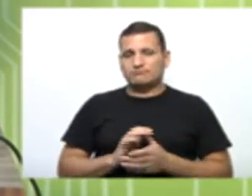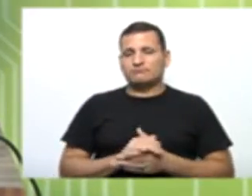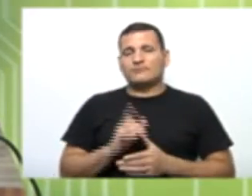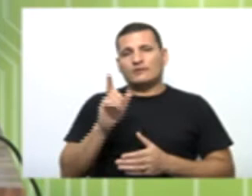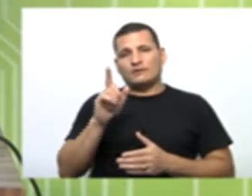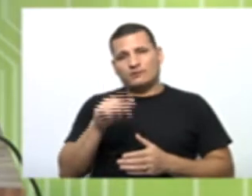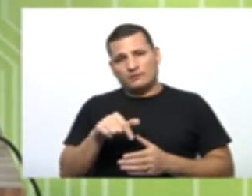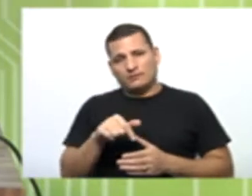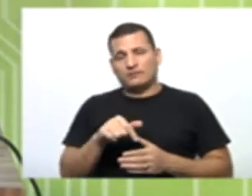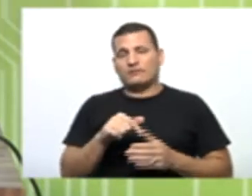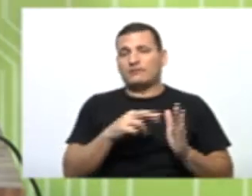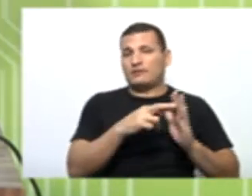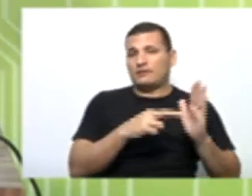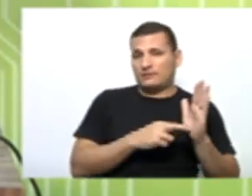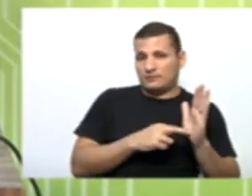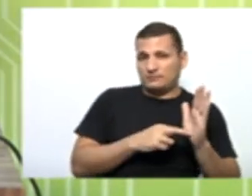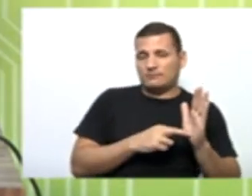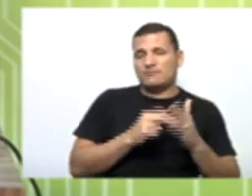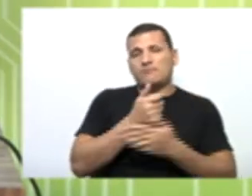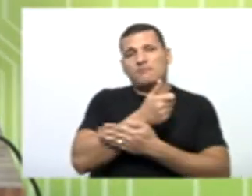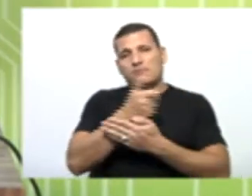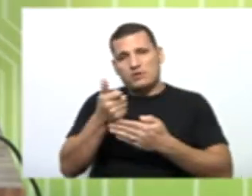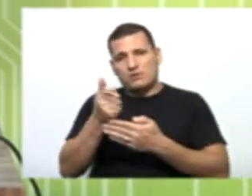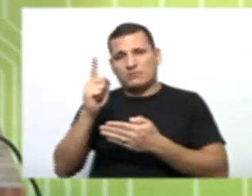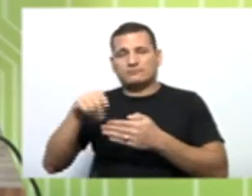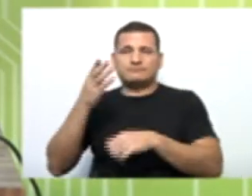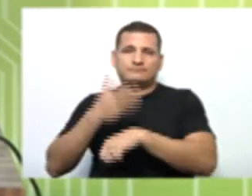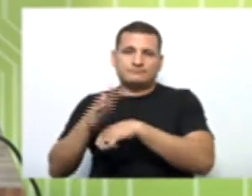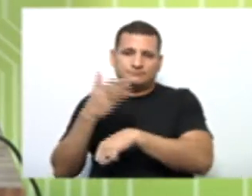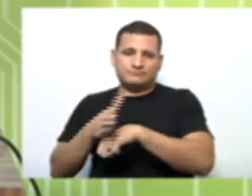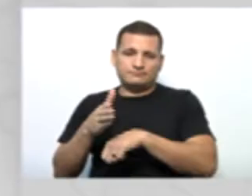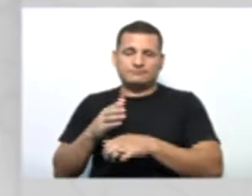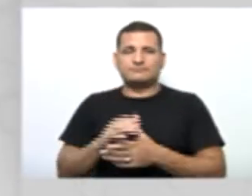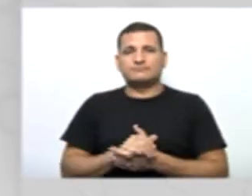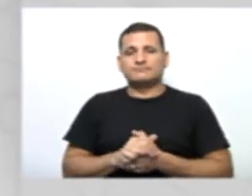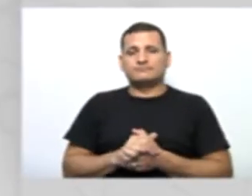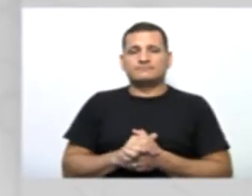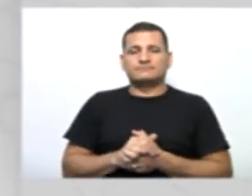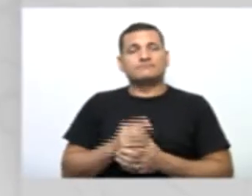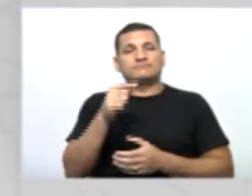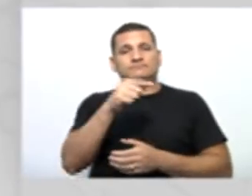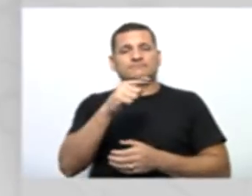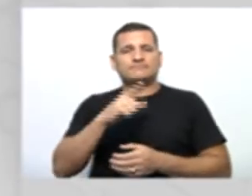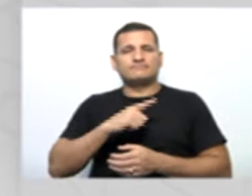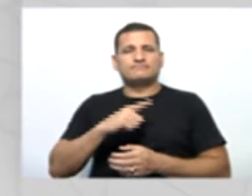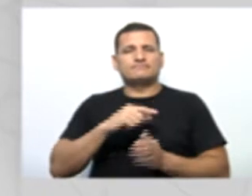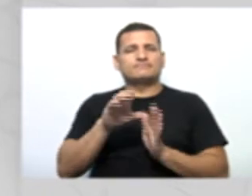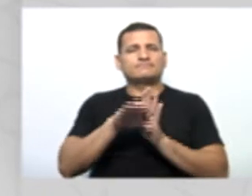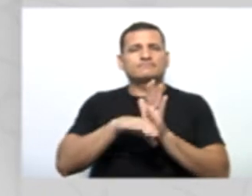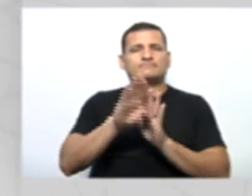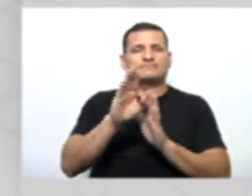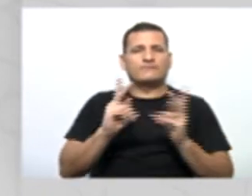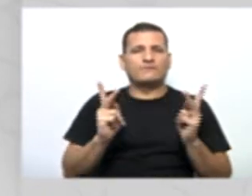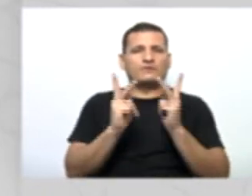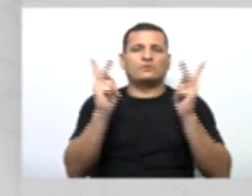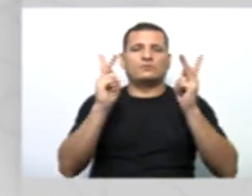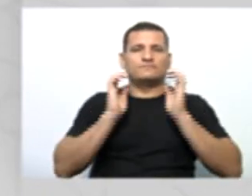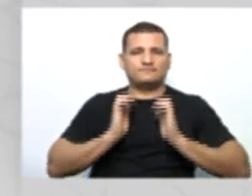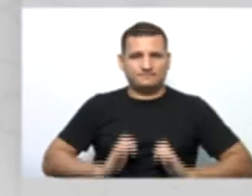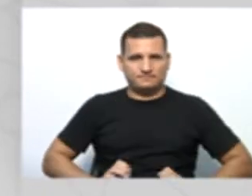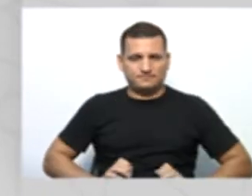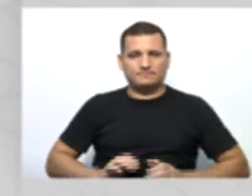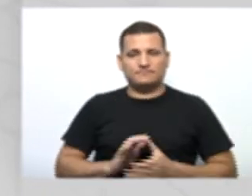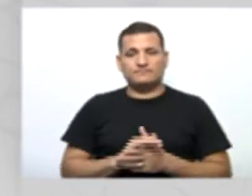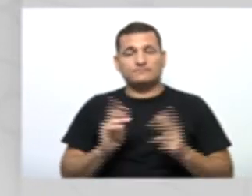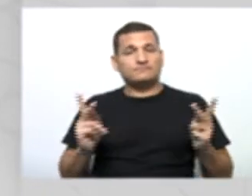é princípio, a moral é prática. E aqui nós temos uma definição de valores éticos que diz: valores são